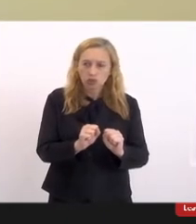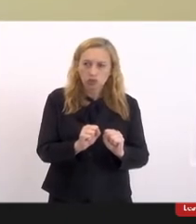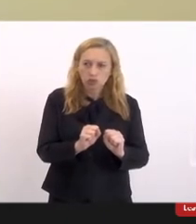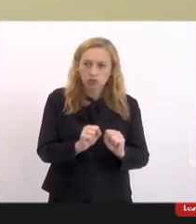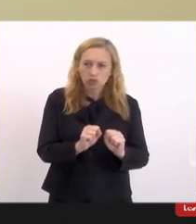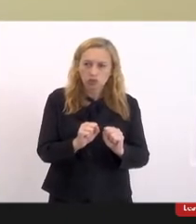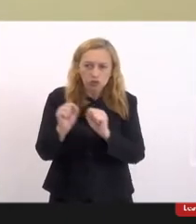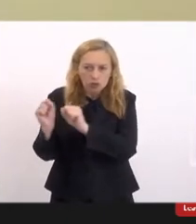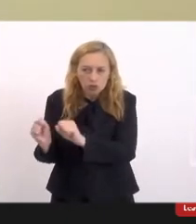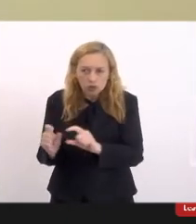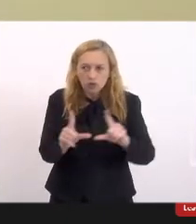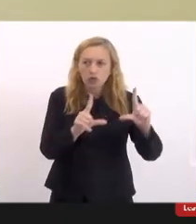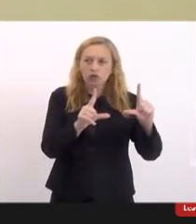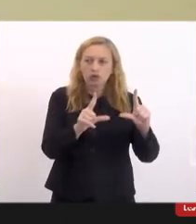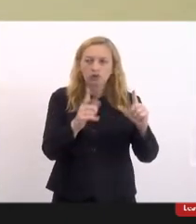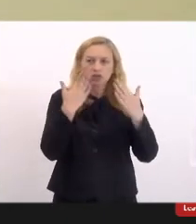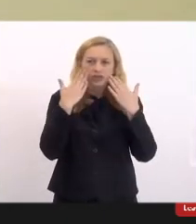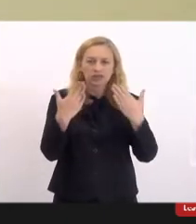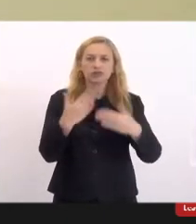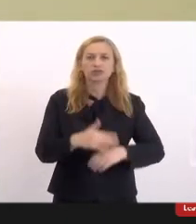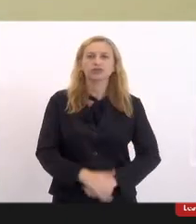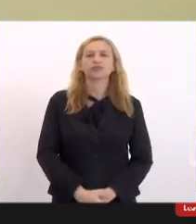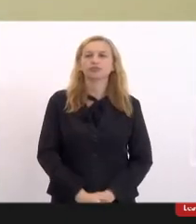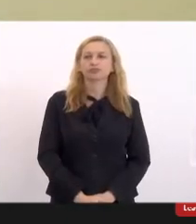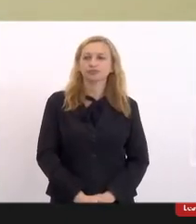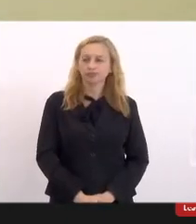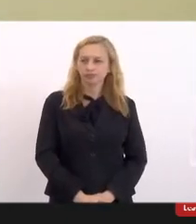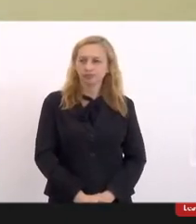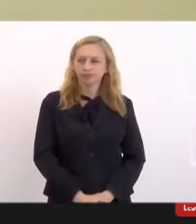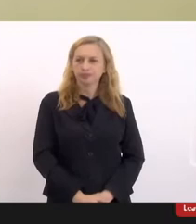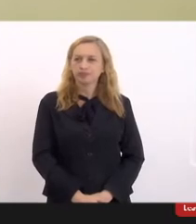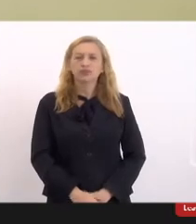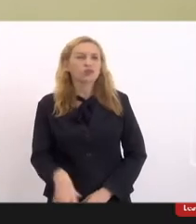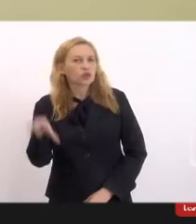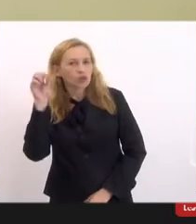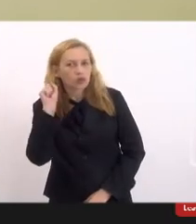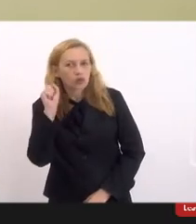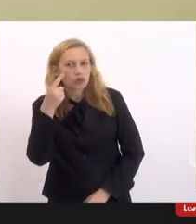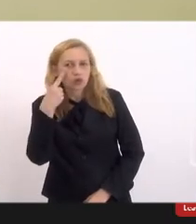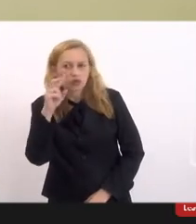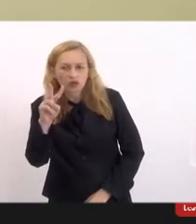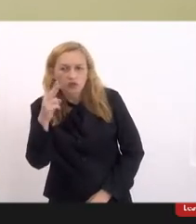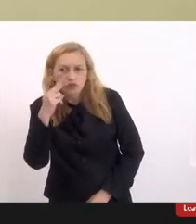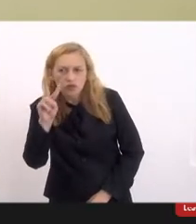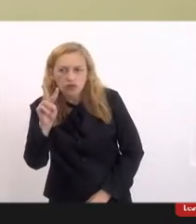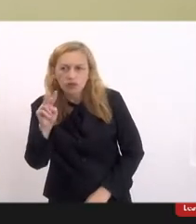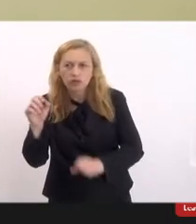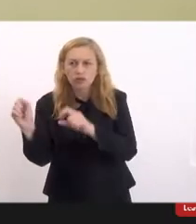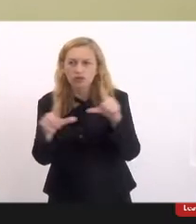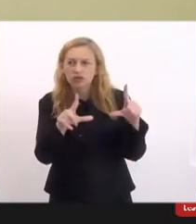para eu poder fazer a apresentação. Vocês estão vendo a apresentação?